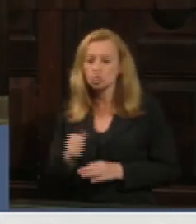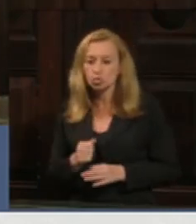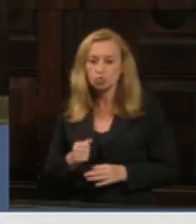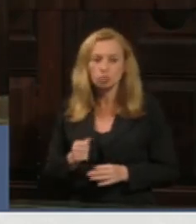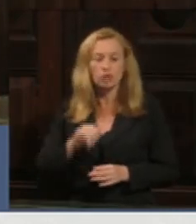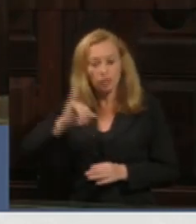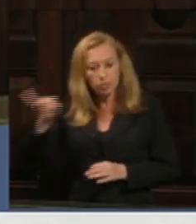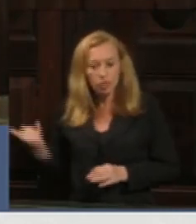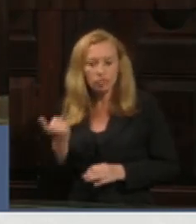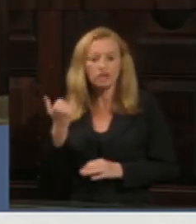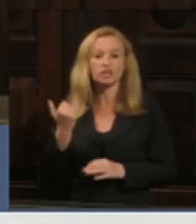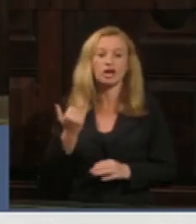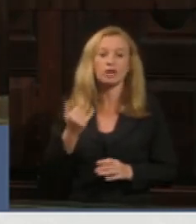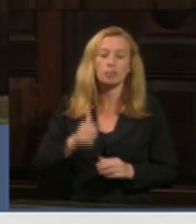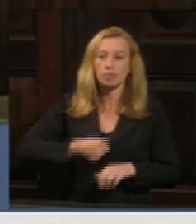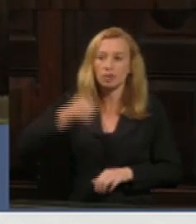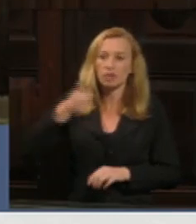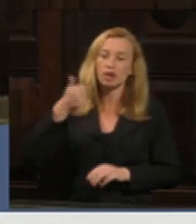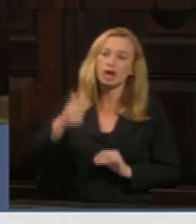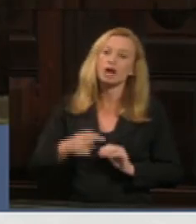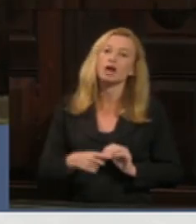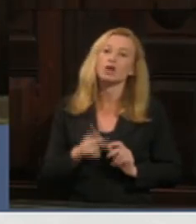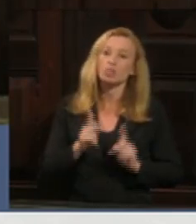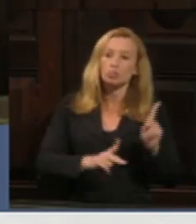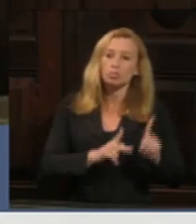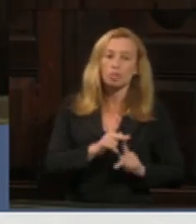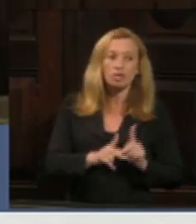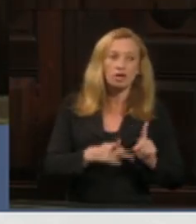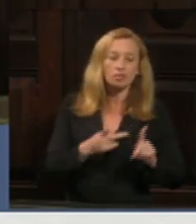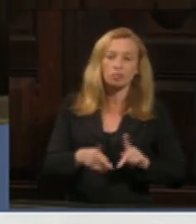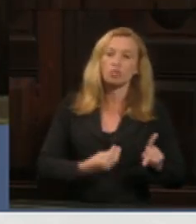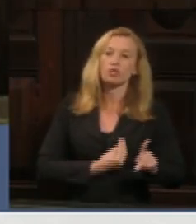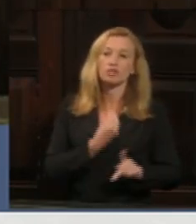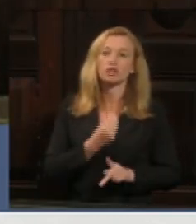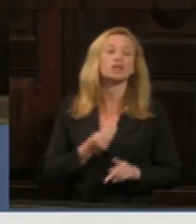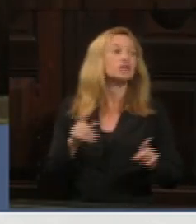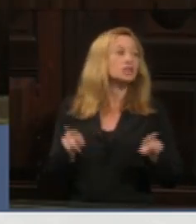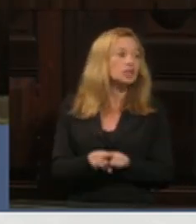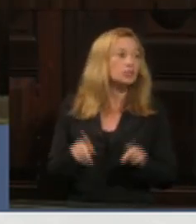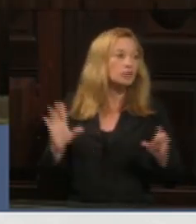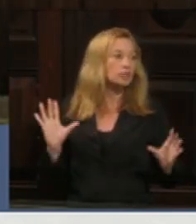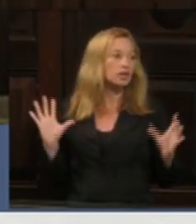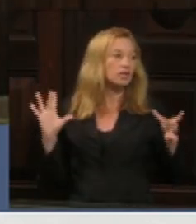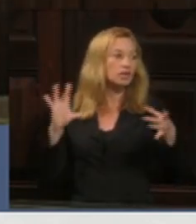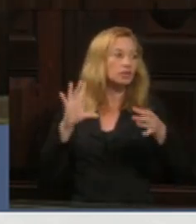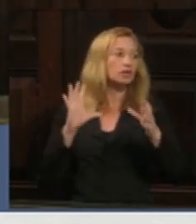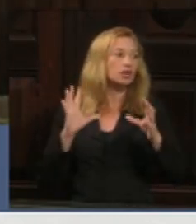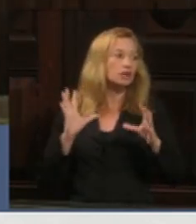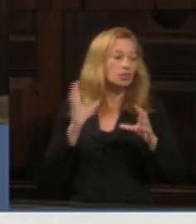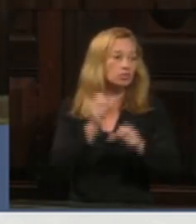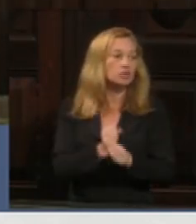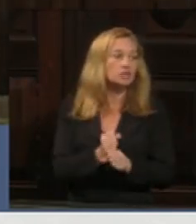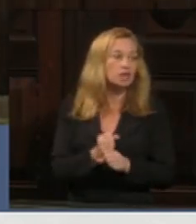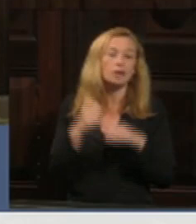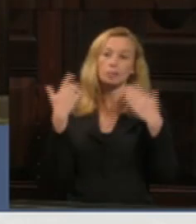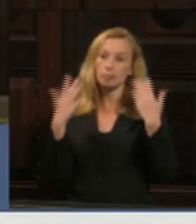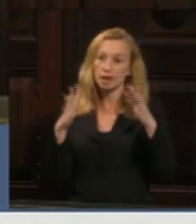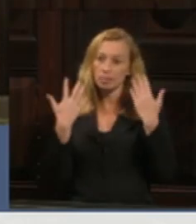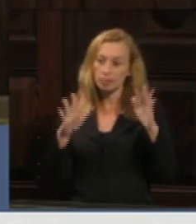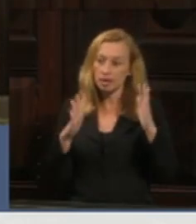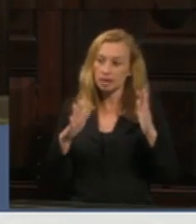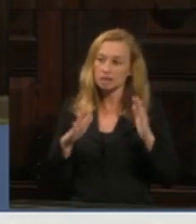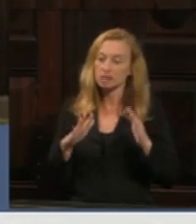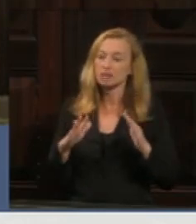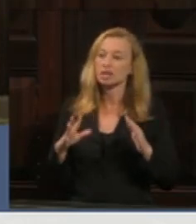proveitoso para a nossa população. Para concluir, eu queria dar os parabéns para a querida cidade de Carapebus, que hoje completa mais um